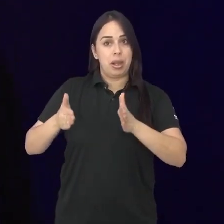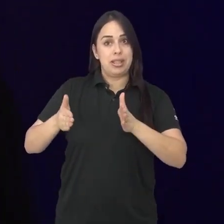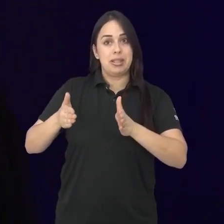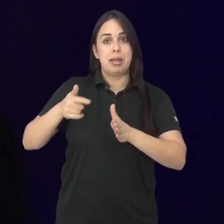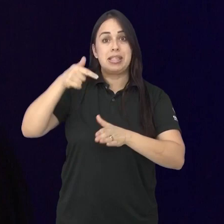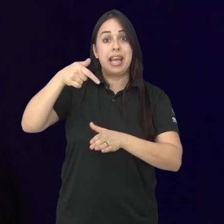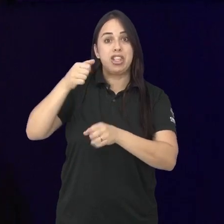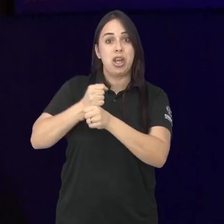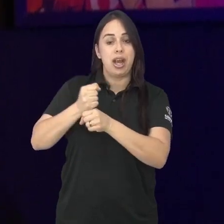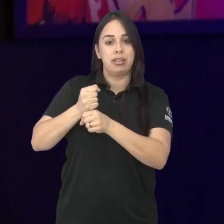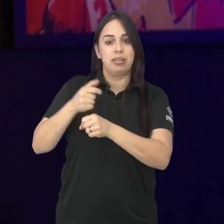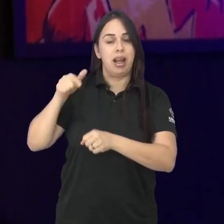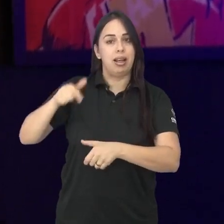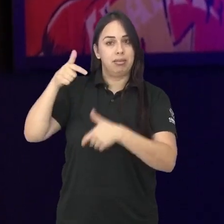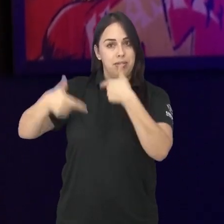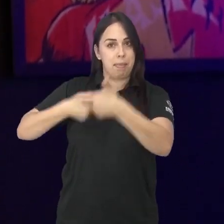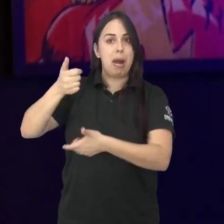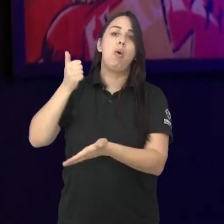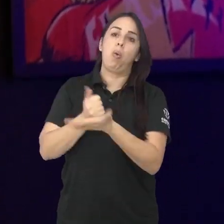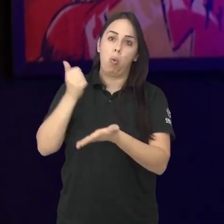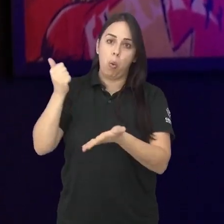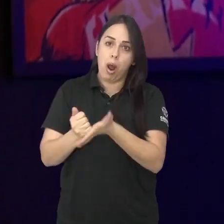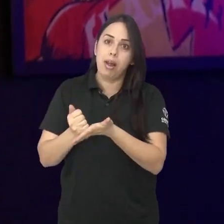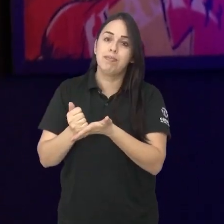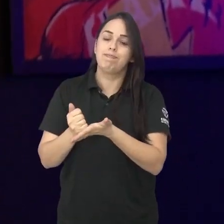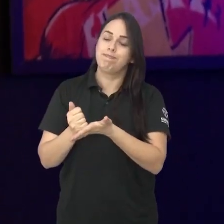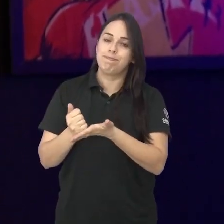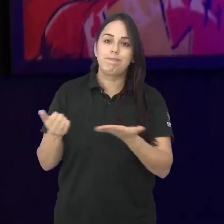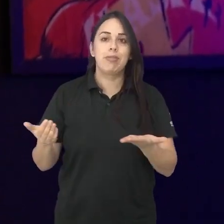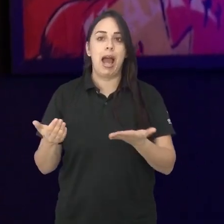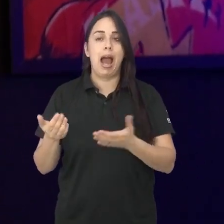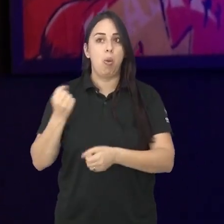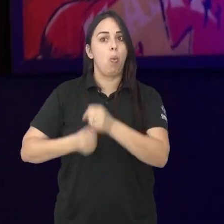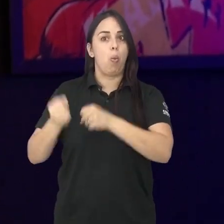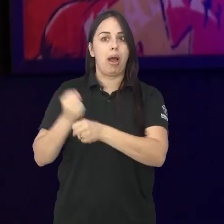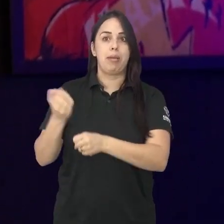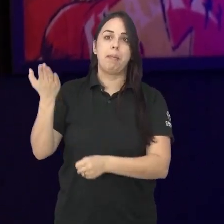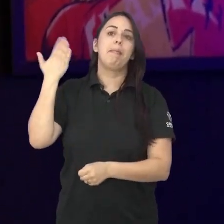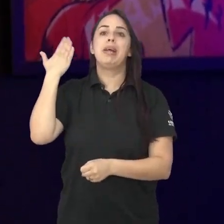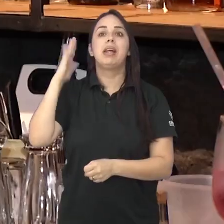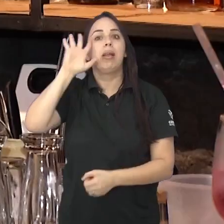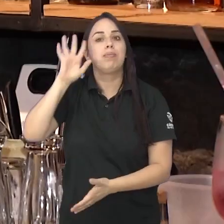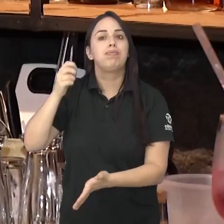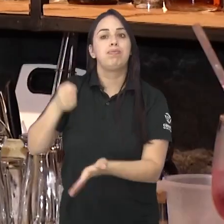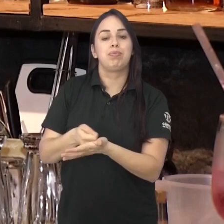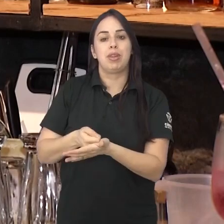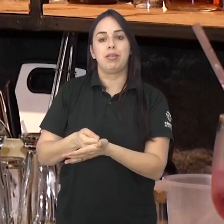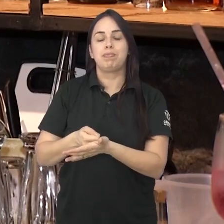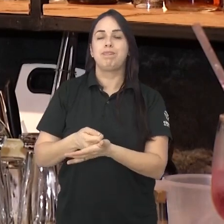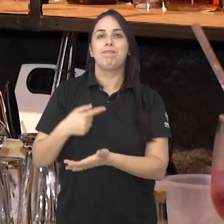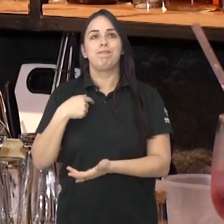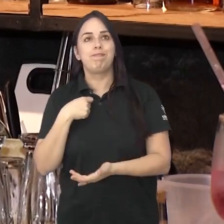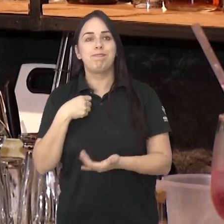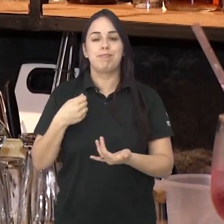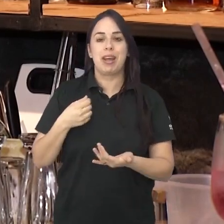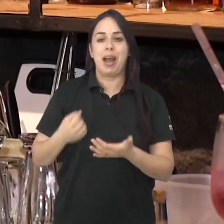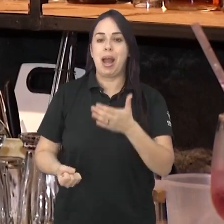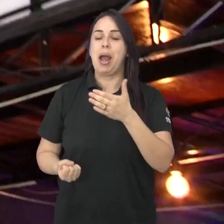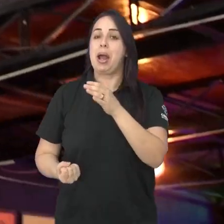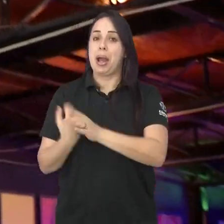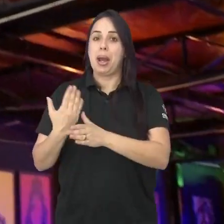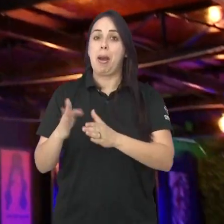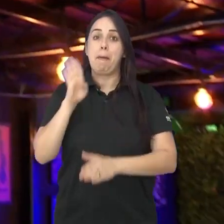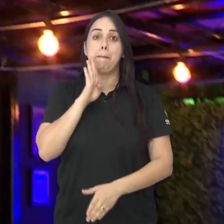7 anos, a Beth trabalhou com carteira assinada, até que no meio do ano passado, ela decidiu realizar um sonho